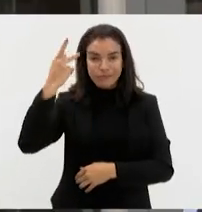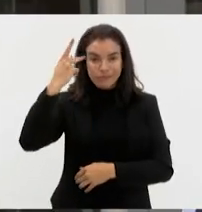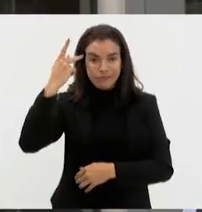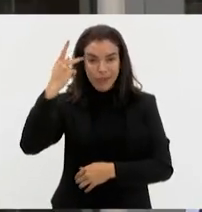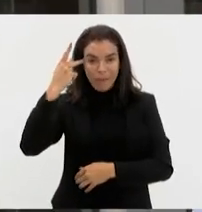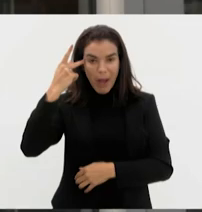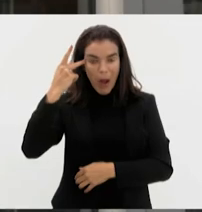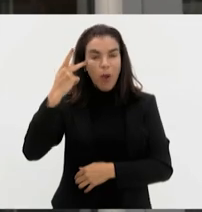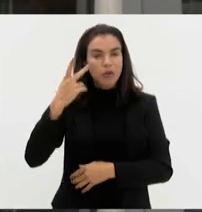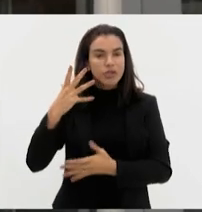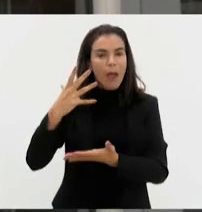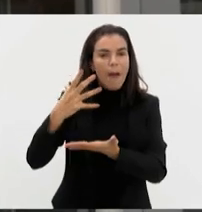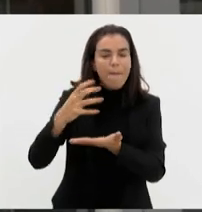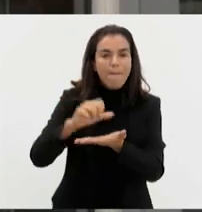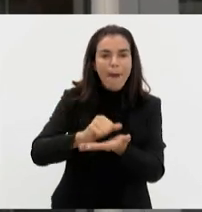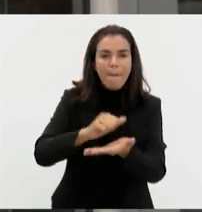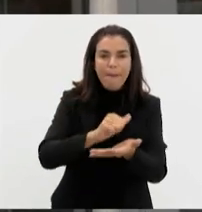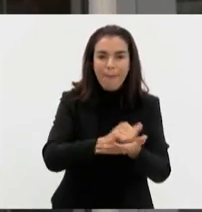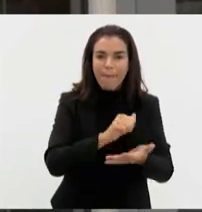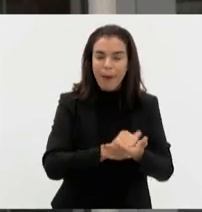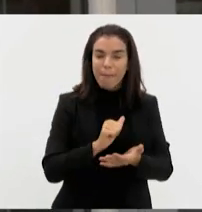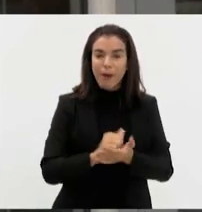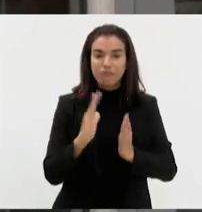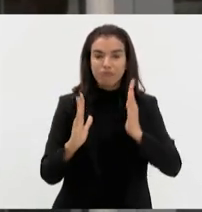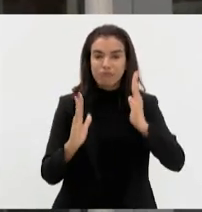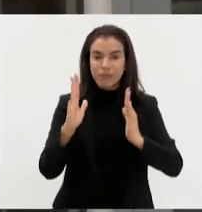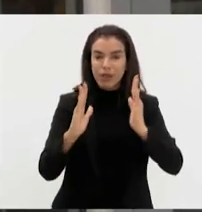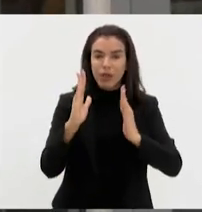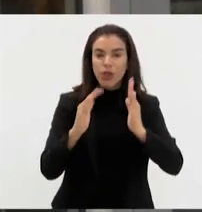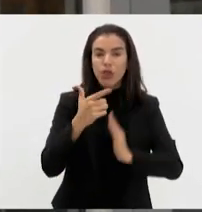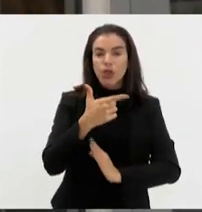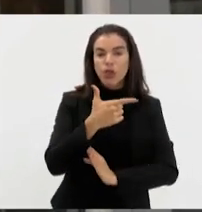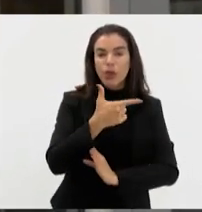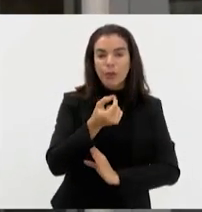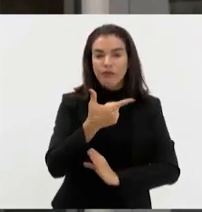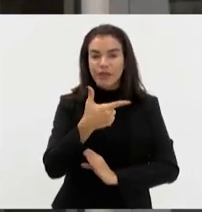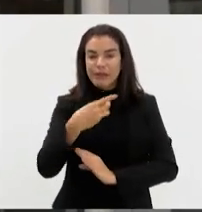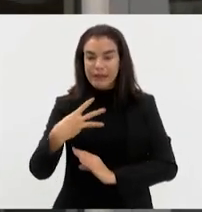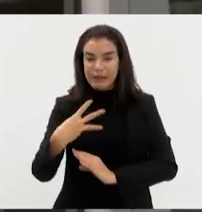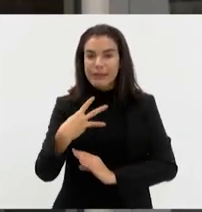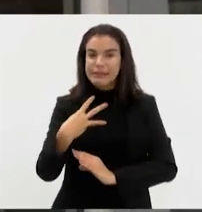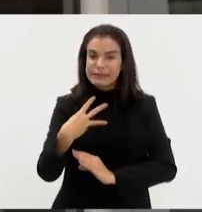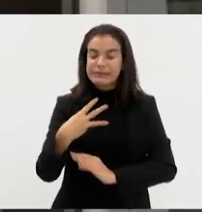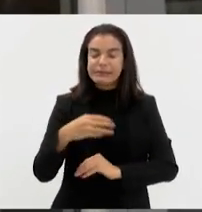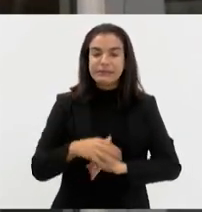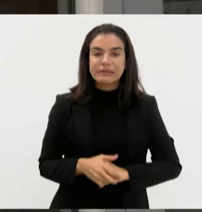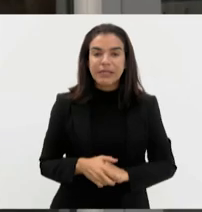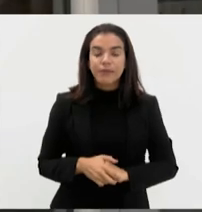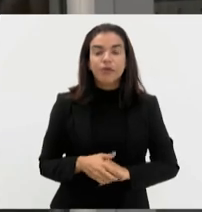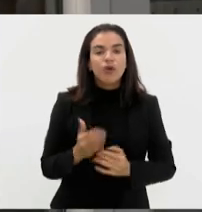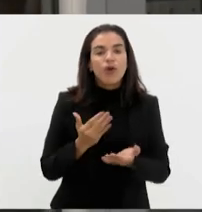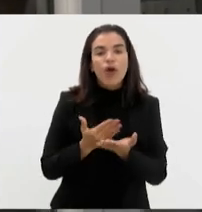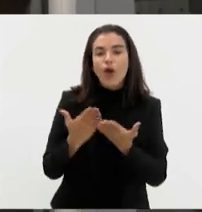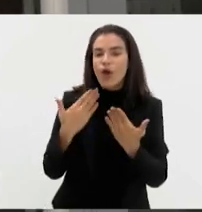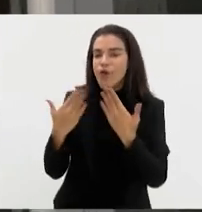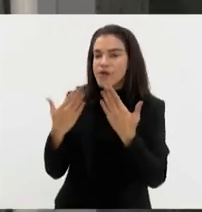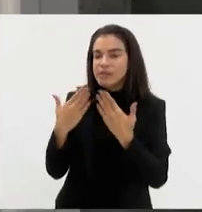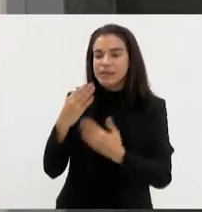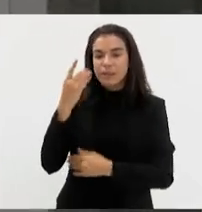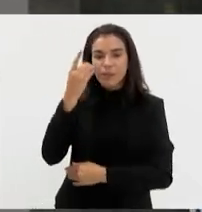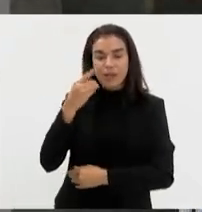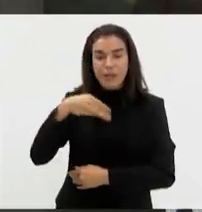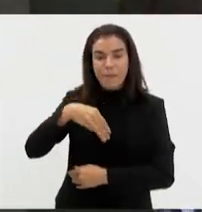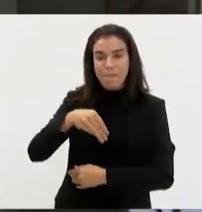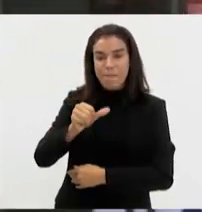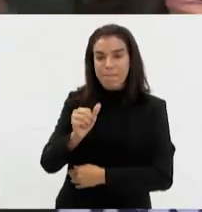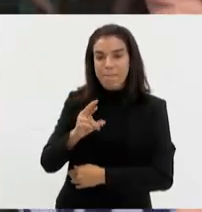casos registrados em 2023, um aumento aí de 22% em relação ao ano anterior. Conversamos agora com a deputada Marta Rocha,